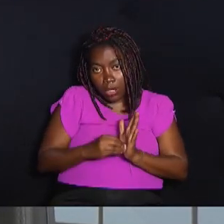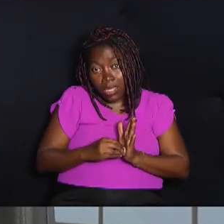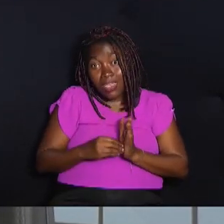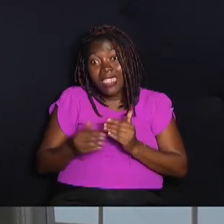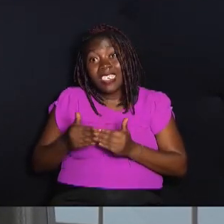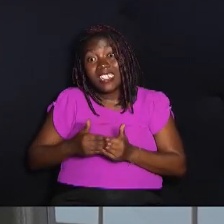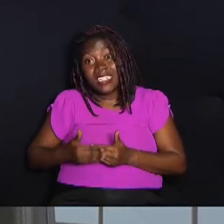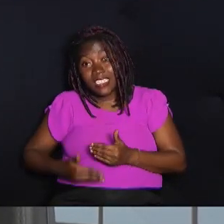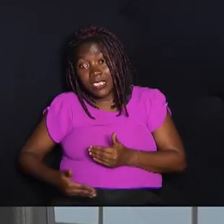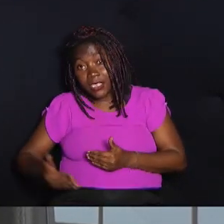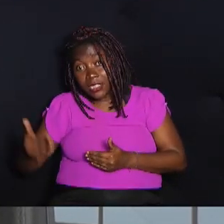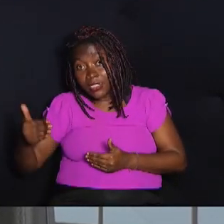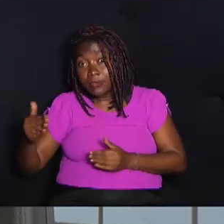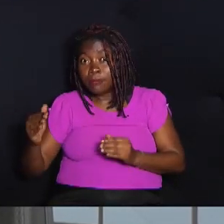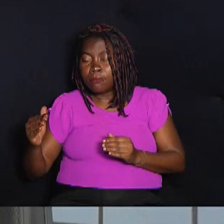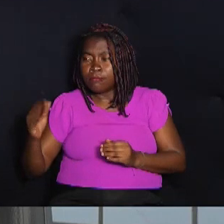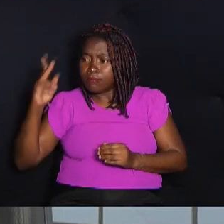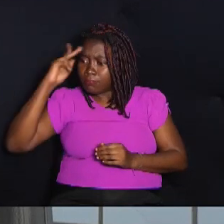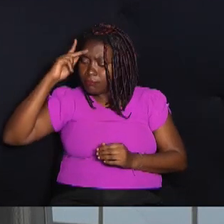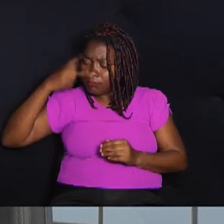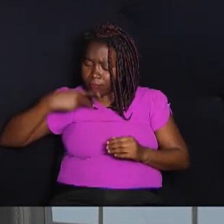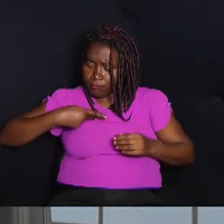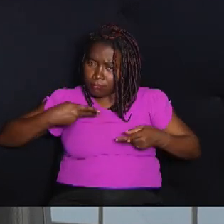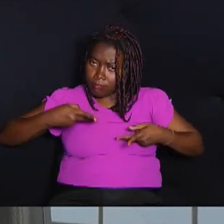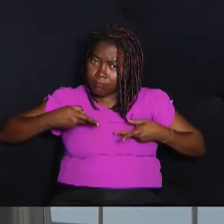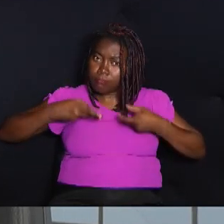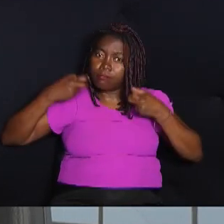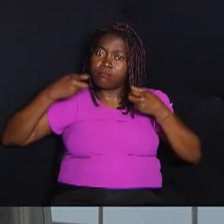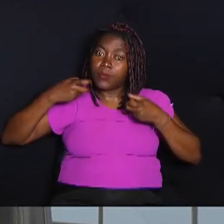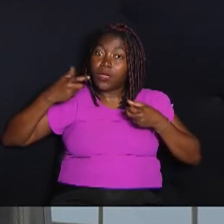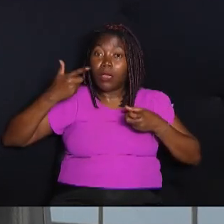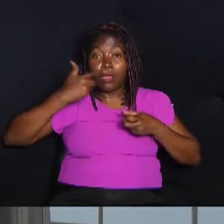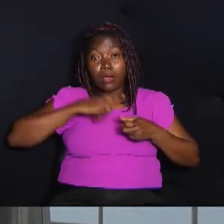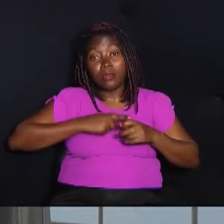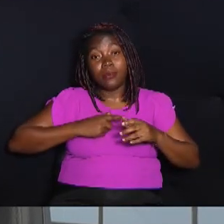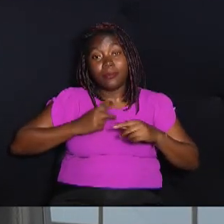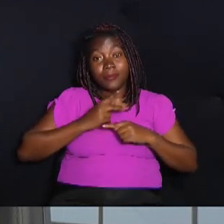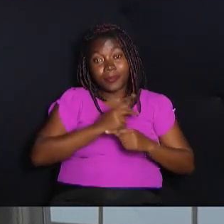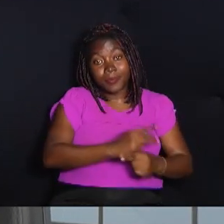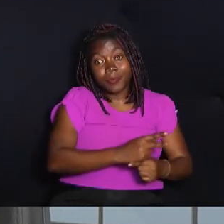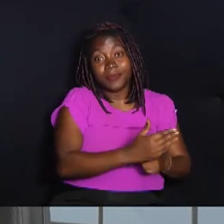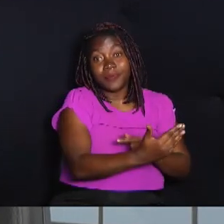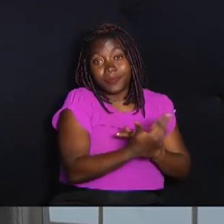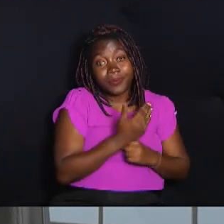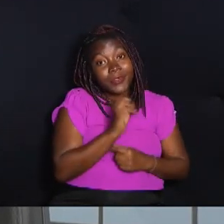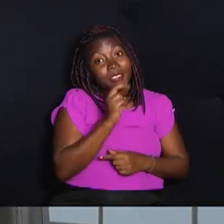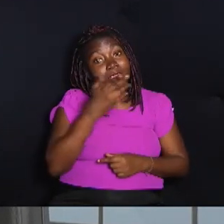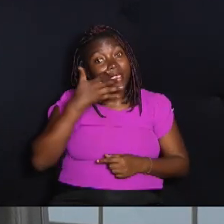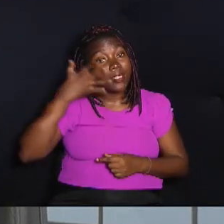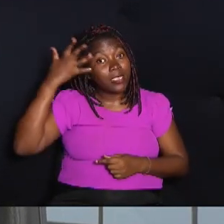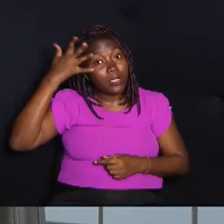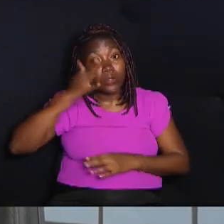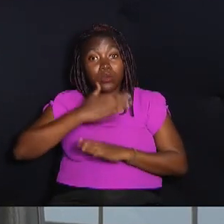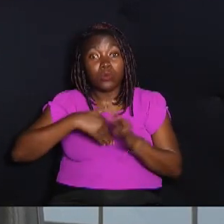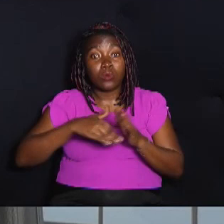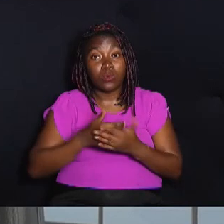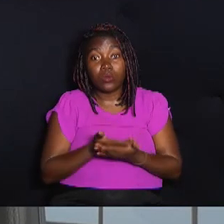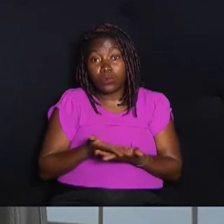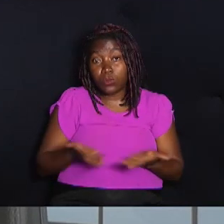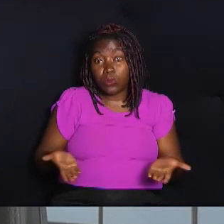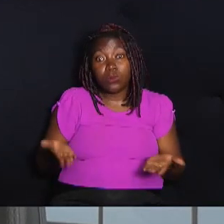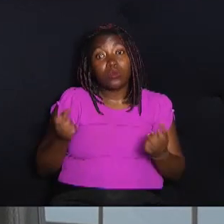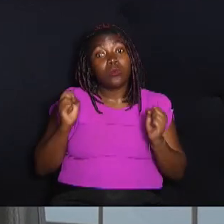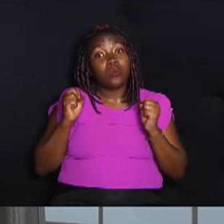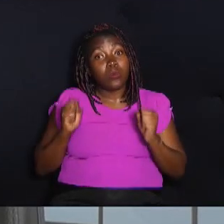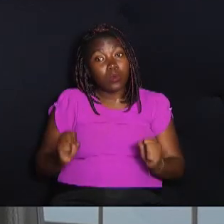partir dali se ver, né, e conseguir buscar uma ajuda, ou às vezes numa palestra. Então, tudo isso pode ser